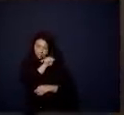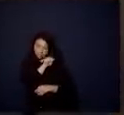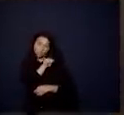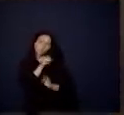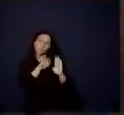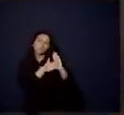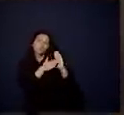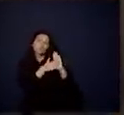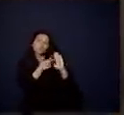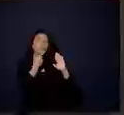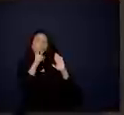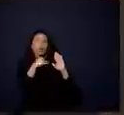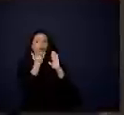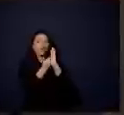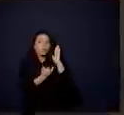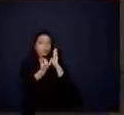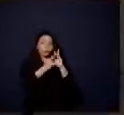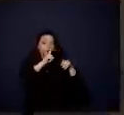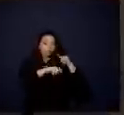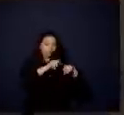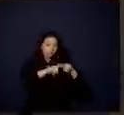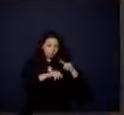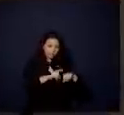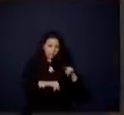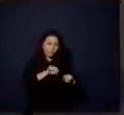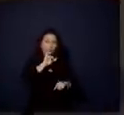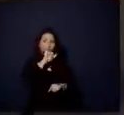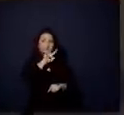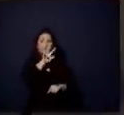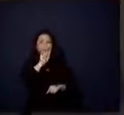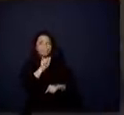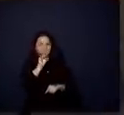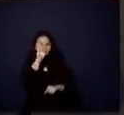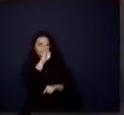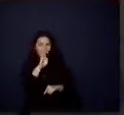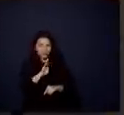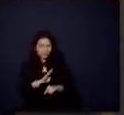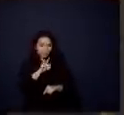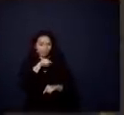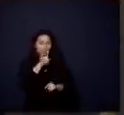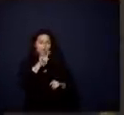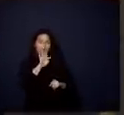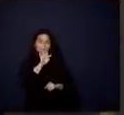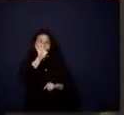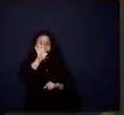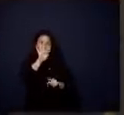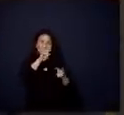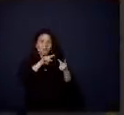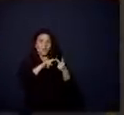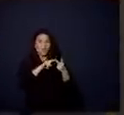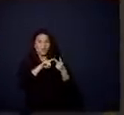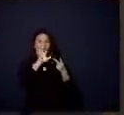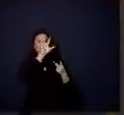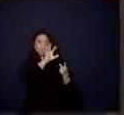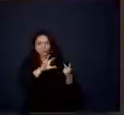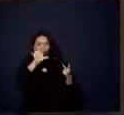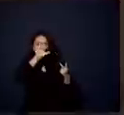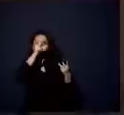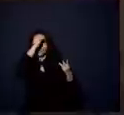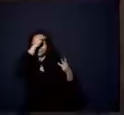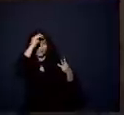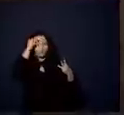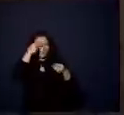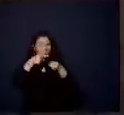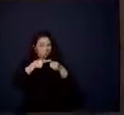um imposto sobre serviços que seria o Iva brasileiro que seria simultaneamente federal estadual municipal aqui na PEC